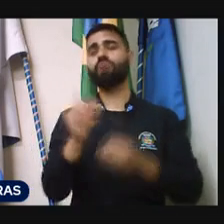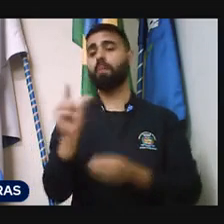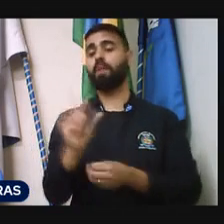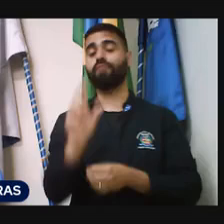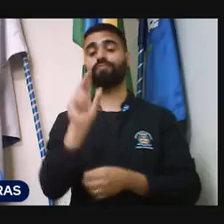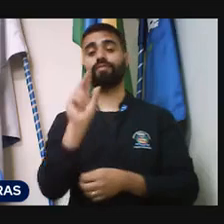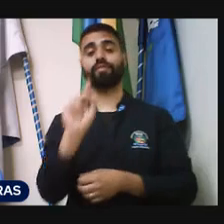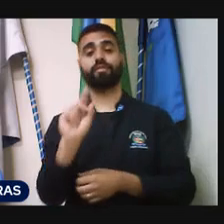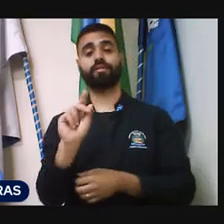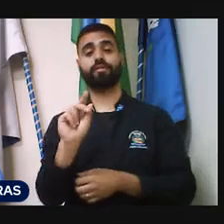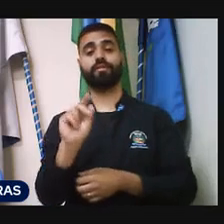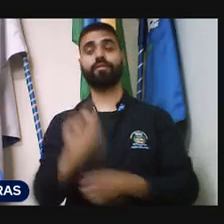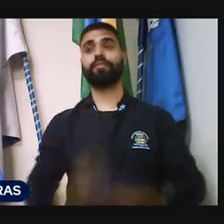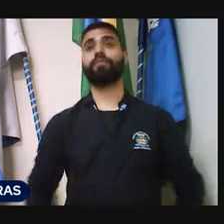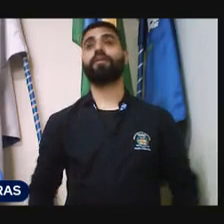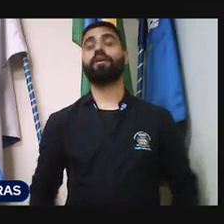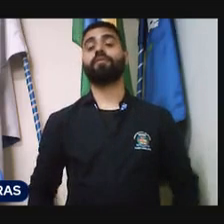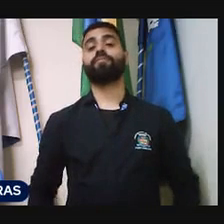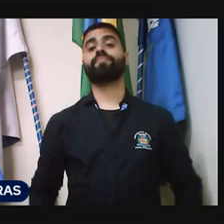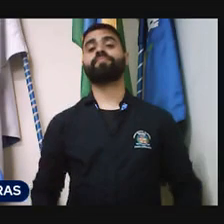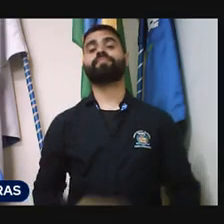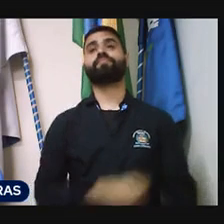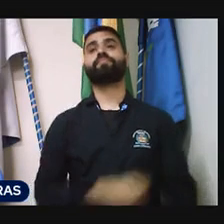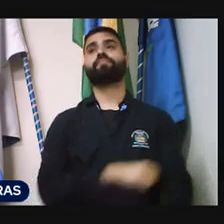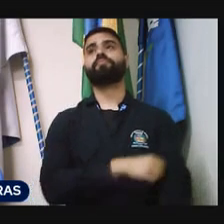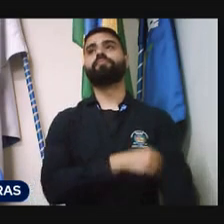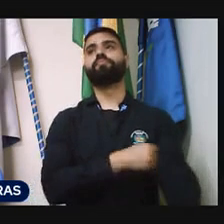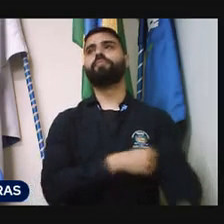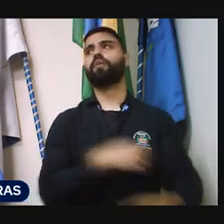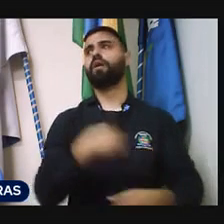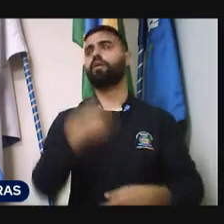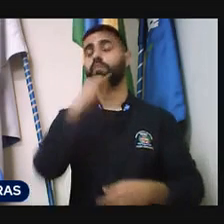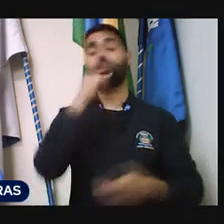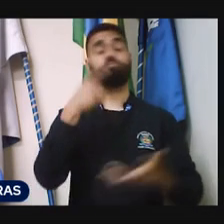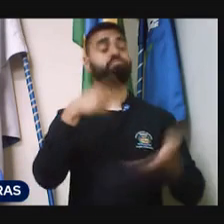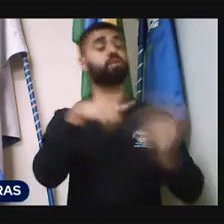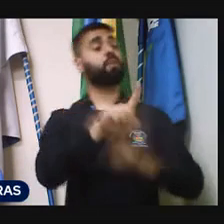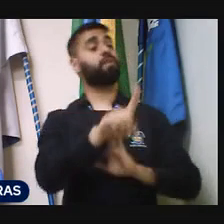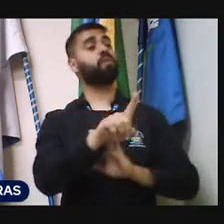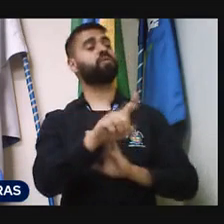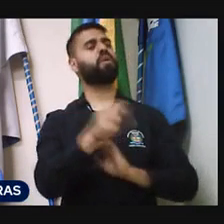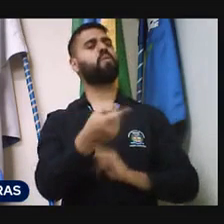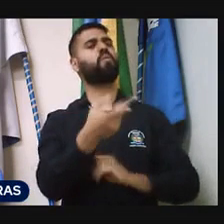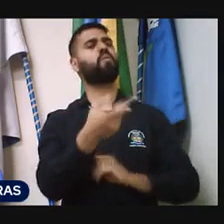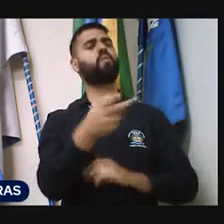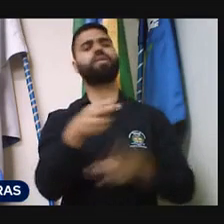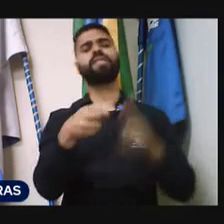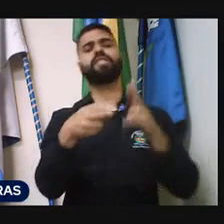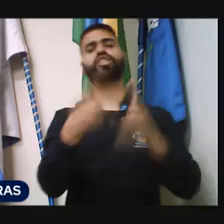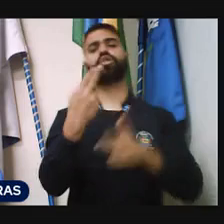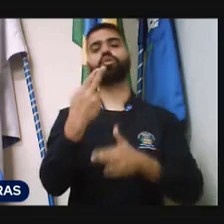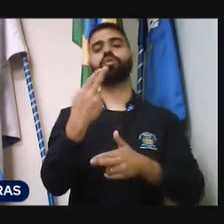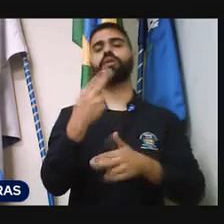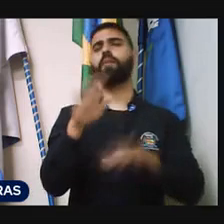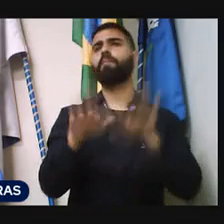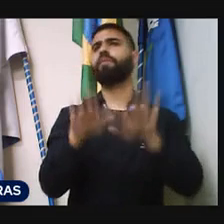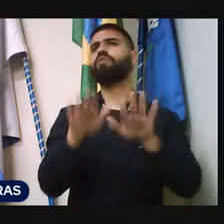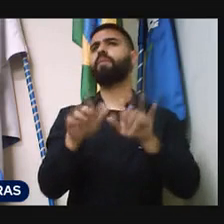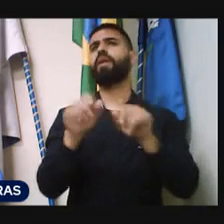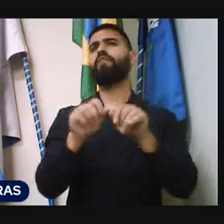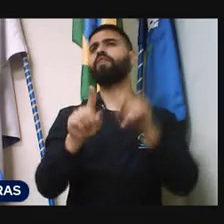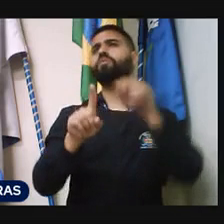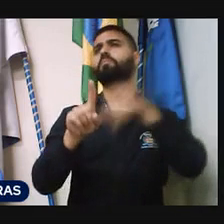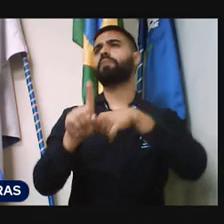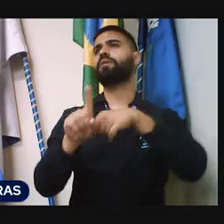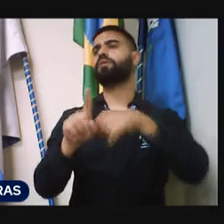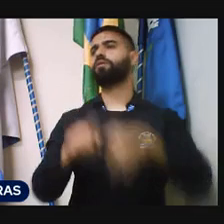dinheiro para colocar pergunto você Ana Paula quantas cirurgias em média é feita